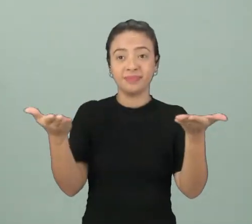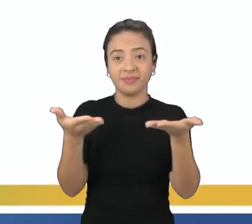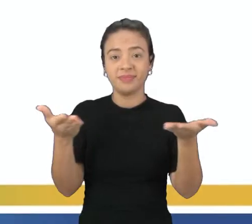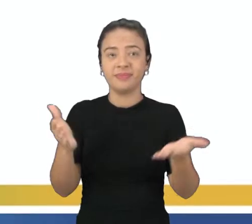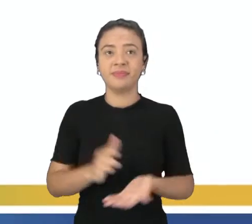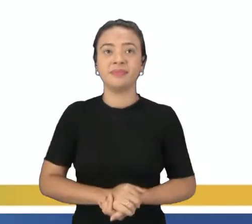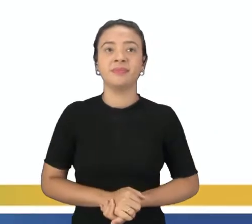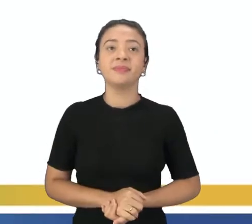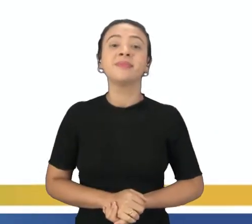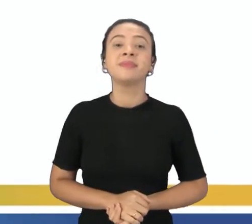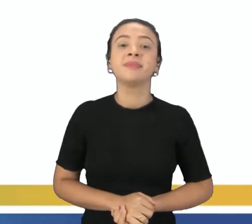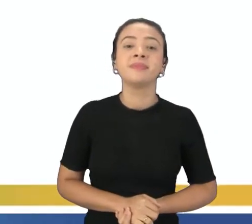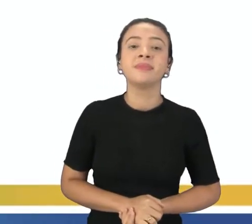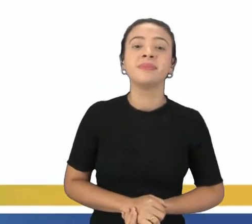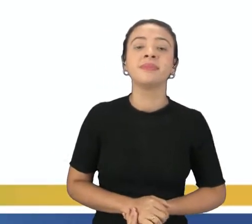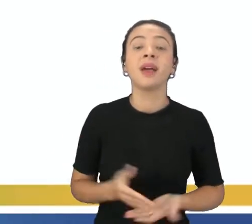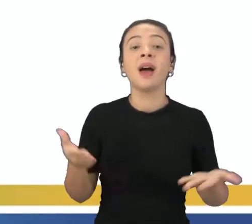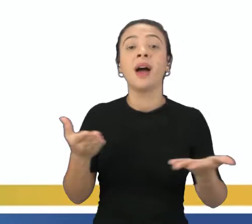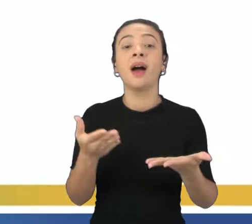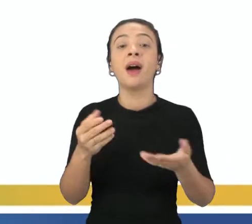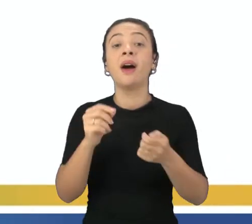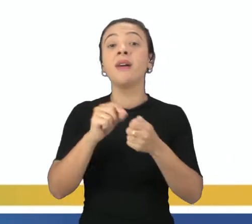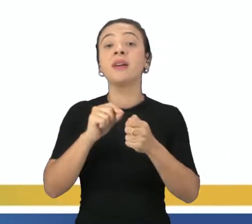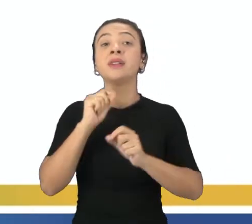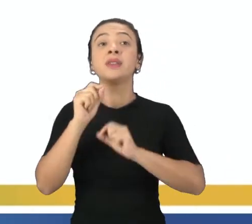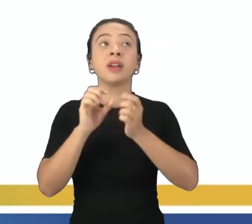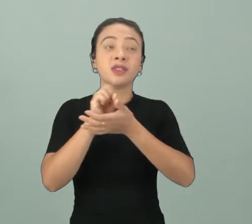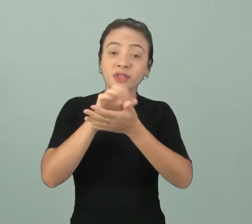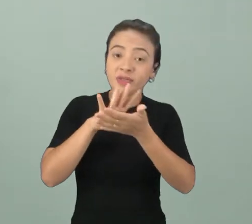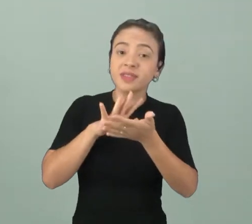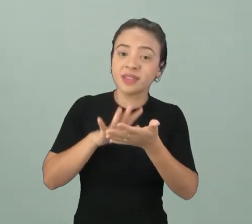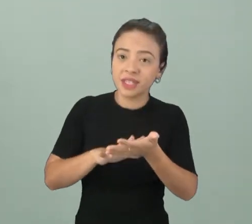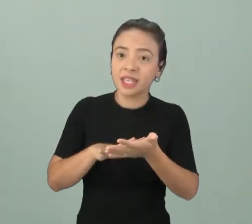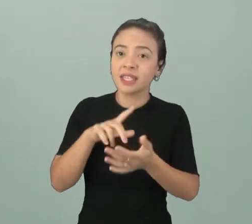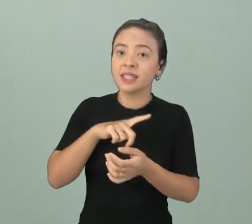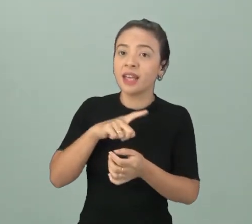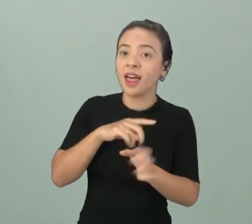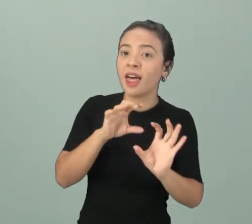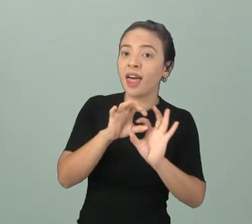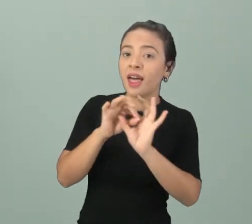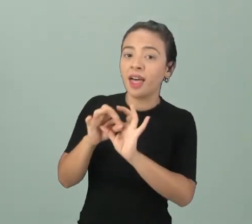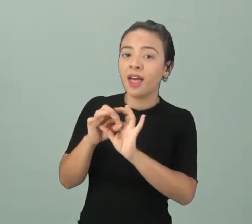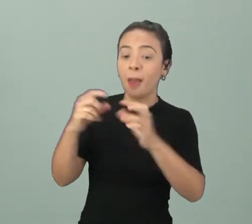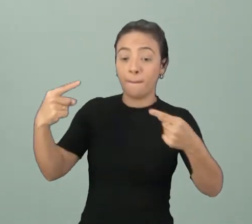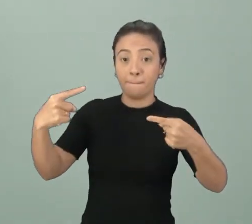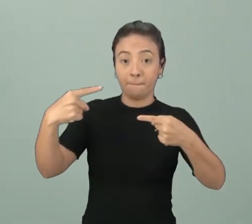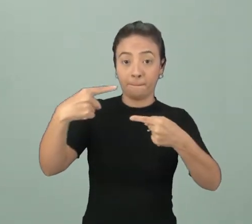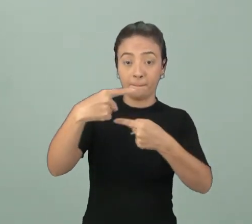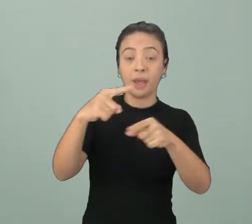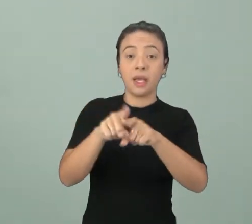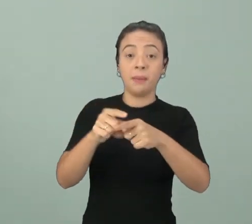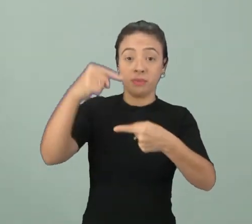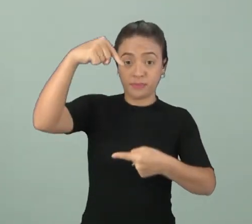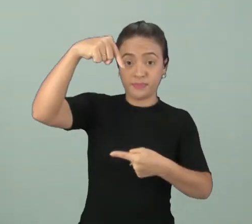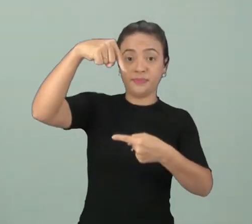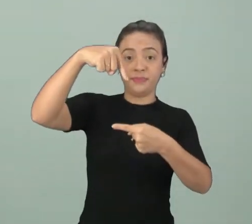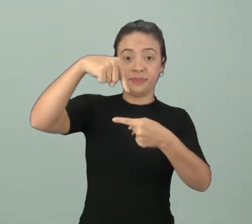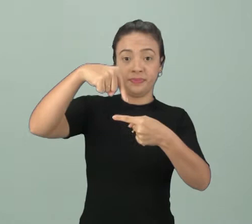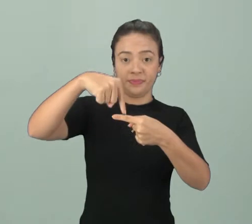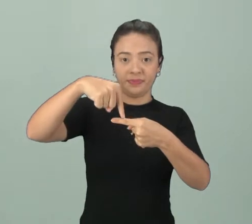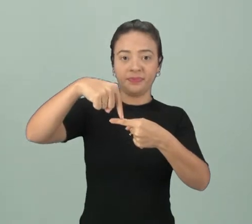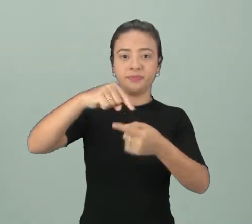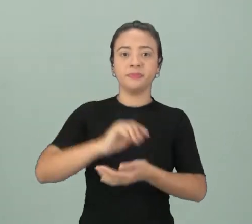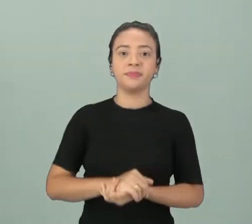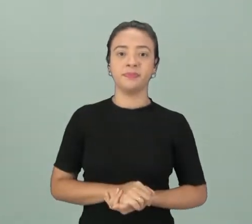aula. Então a gente vai resolver exercícios que envolvem paralelismo e perpendicularidade de